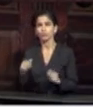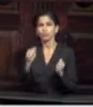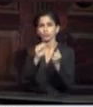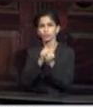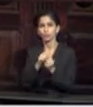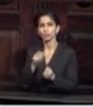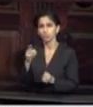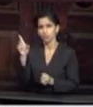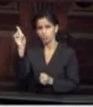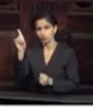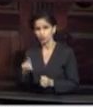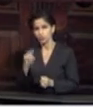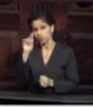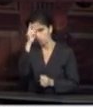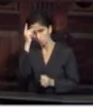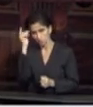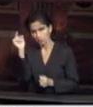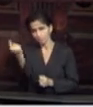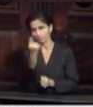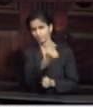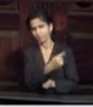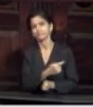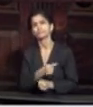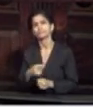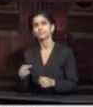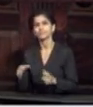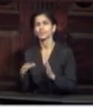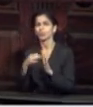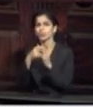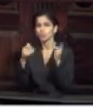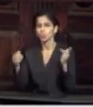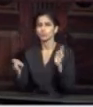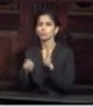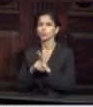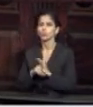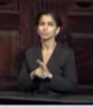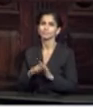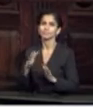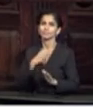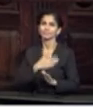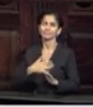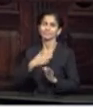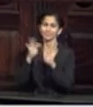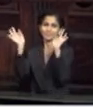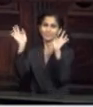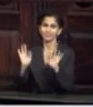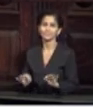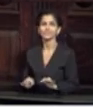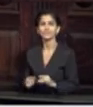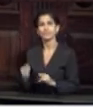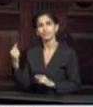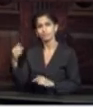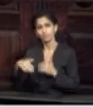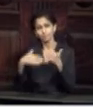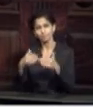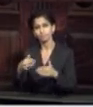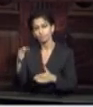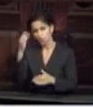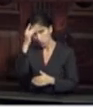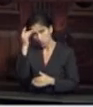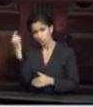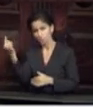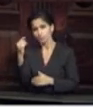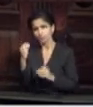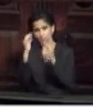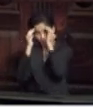as causas da felicidade, porque a partir do dia, deputado Eliomar, que as pessoas passarem a